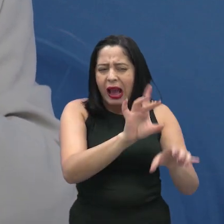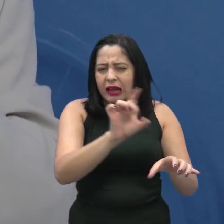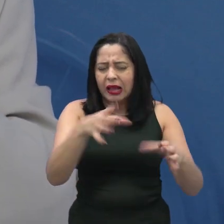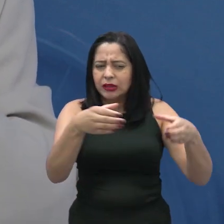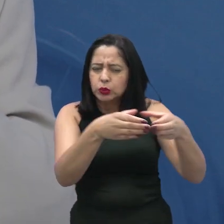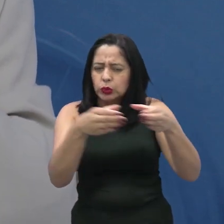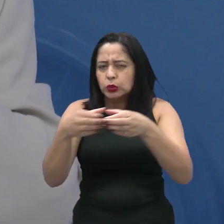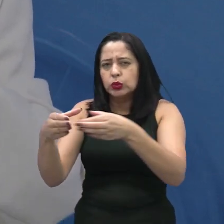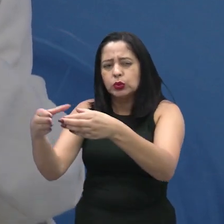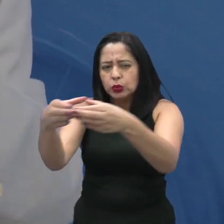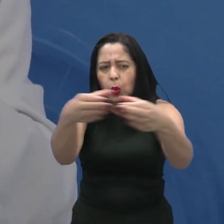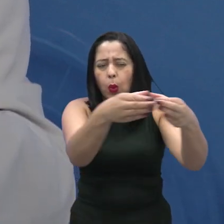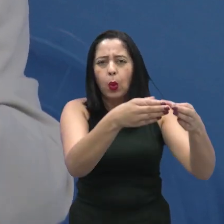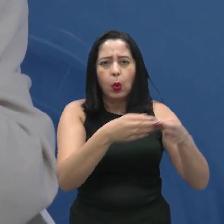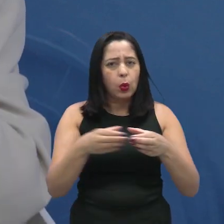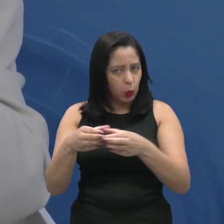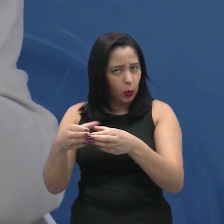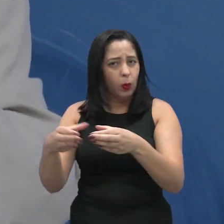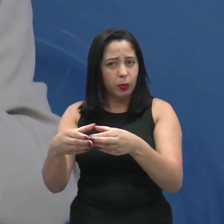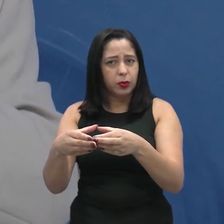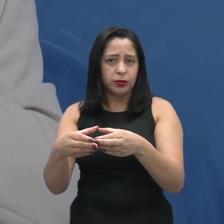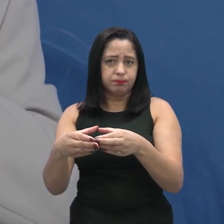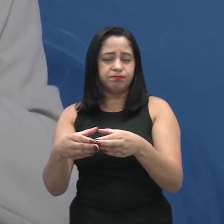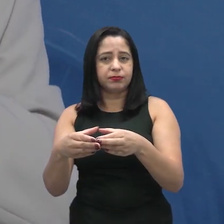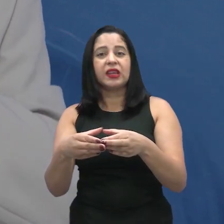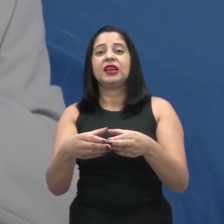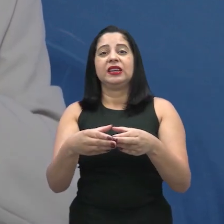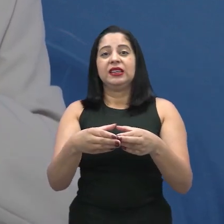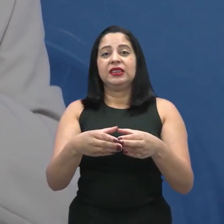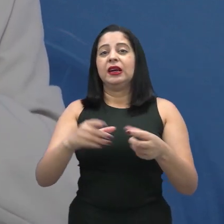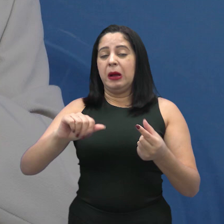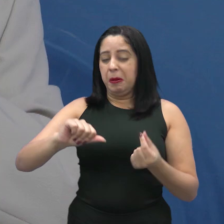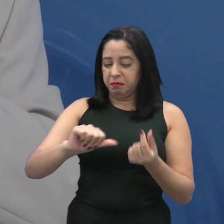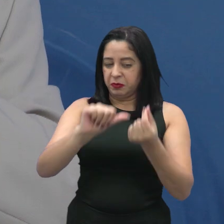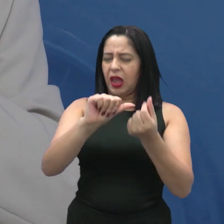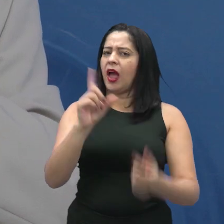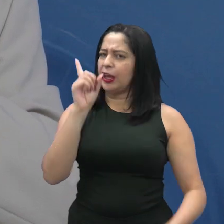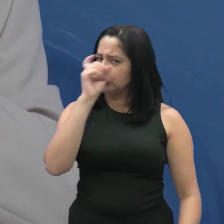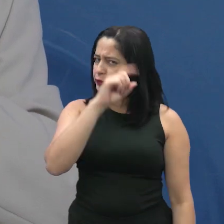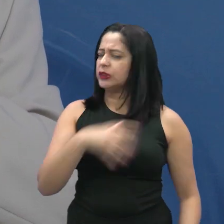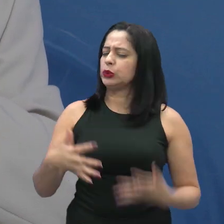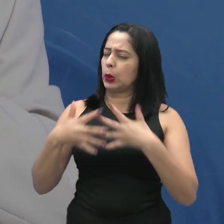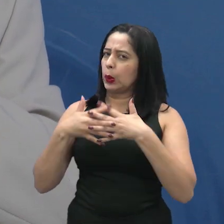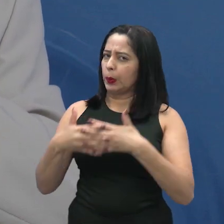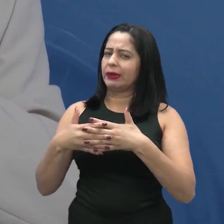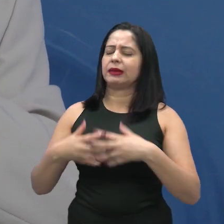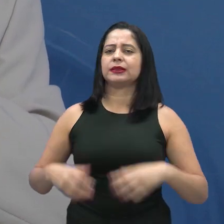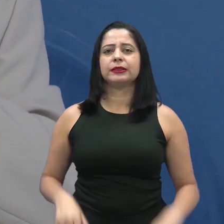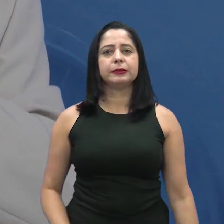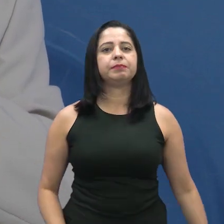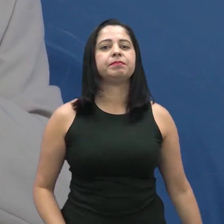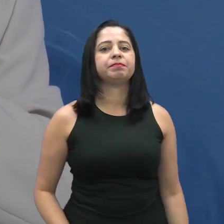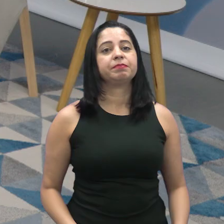dentro de uma classe social, socioeconômica, como é a classe média é bastante complexo.